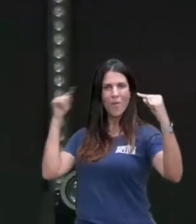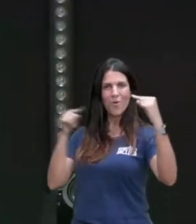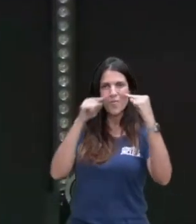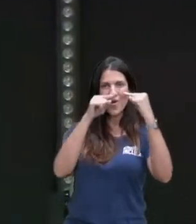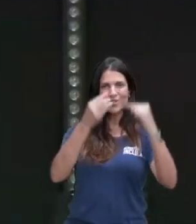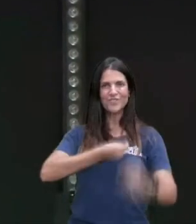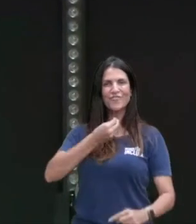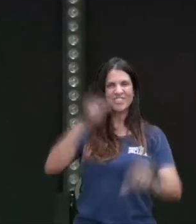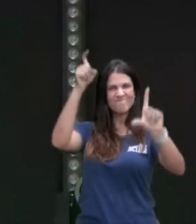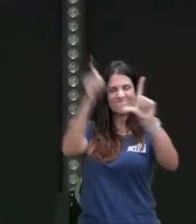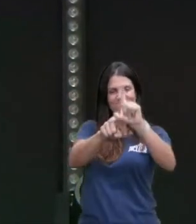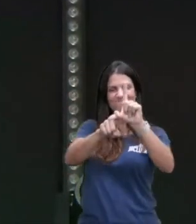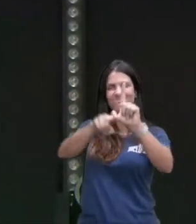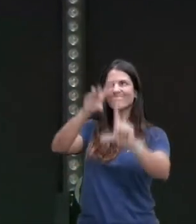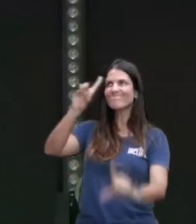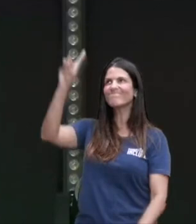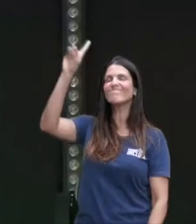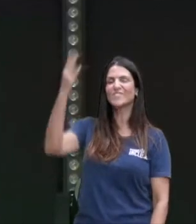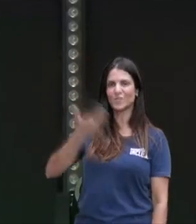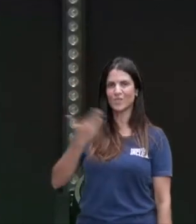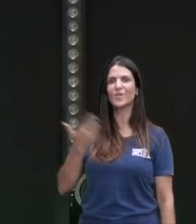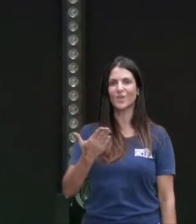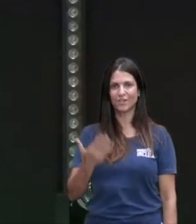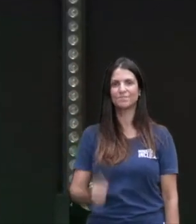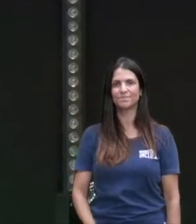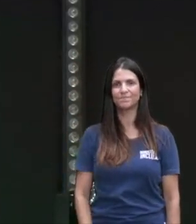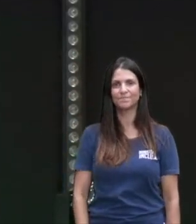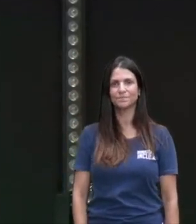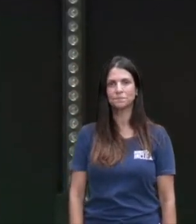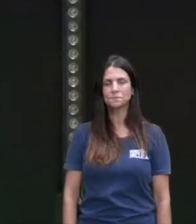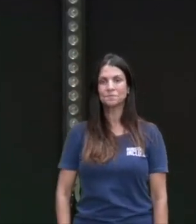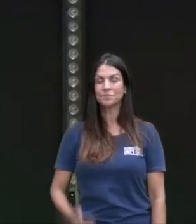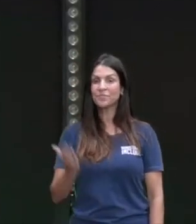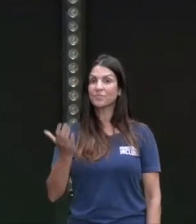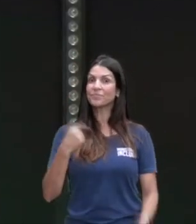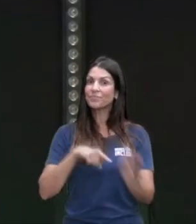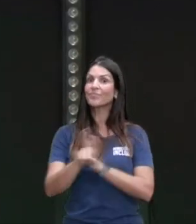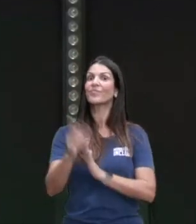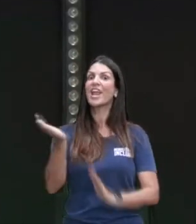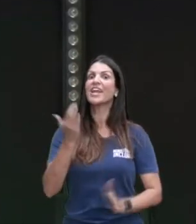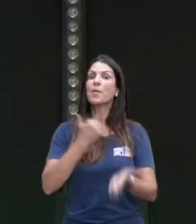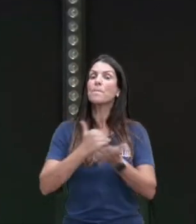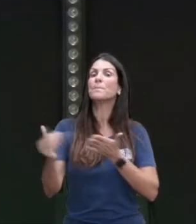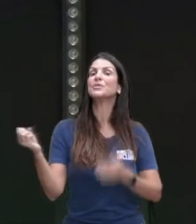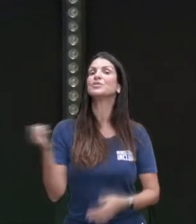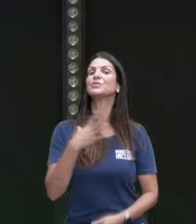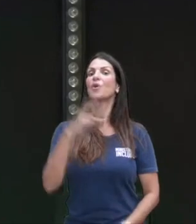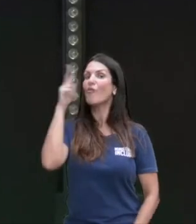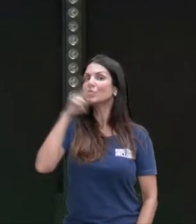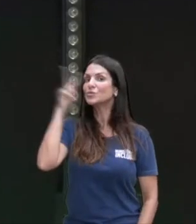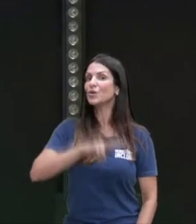na dependência de Deus dessa vez quem quer começar uma nova história com Jesus